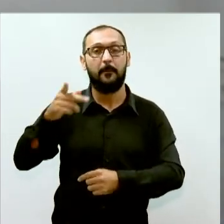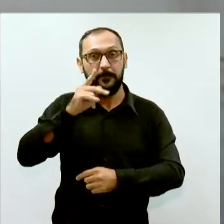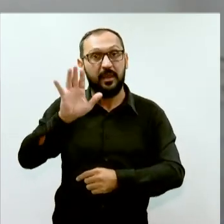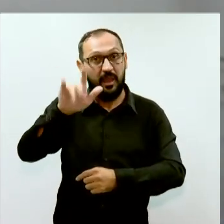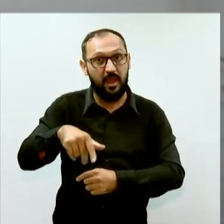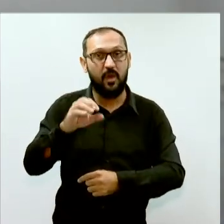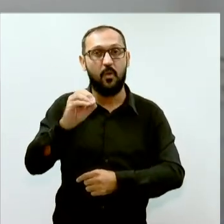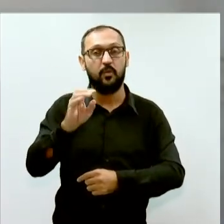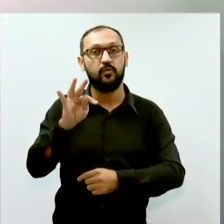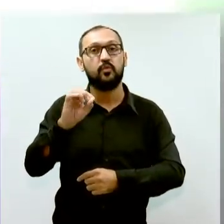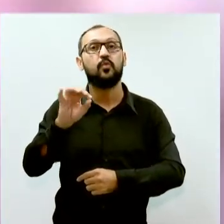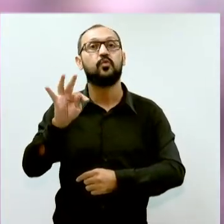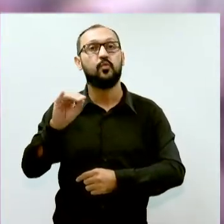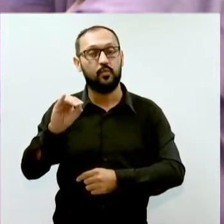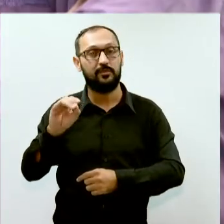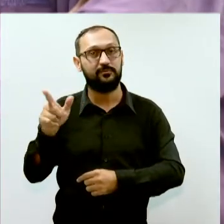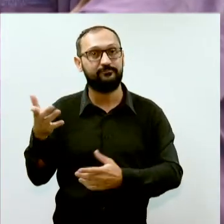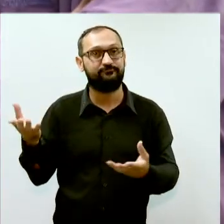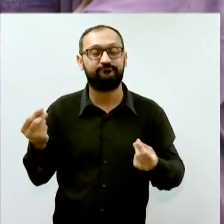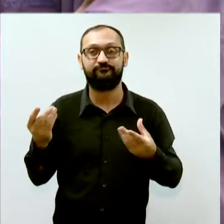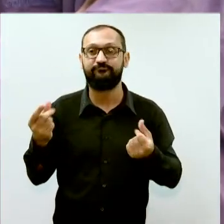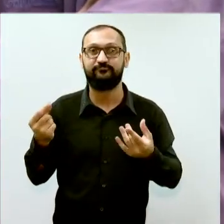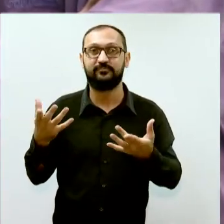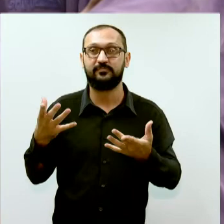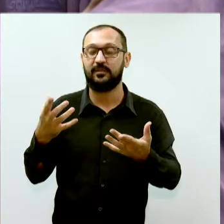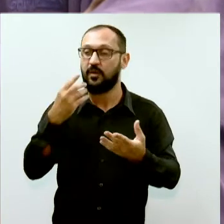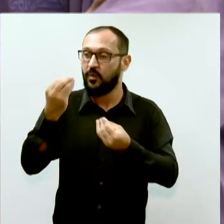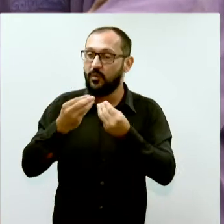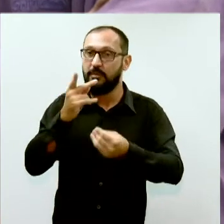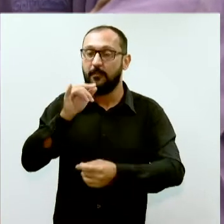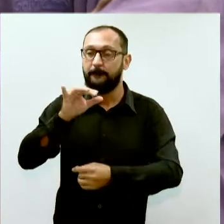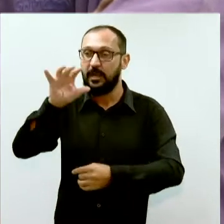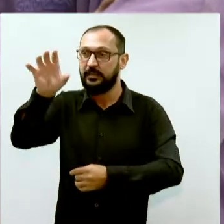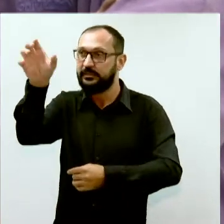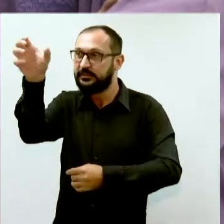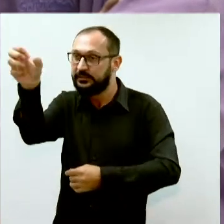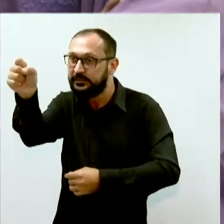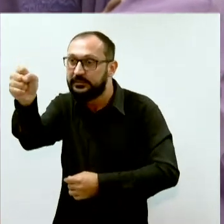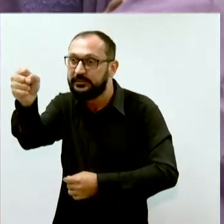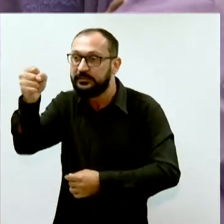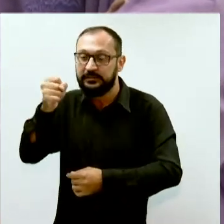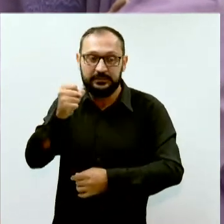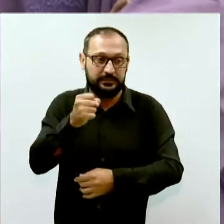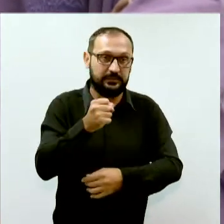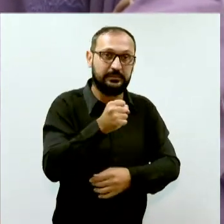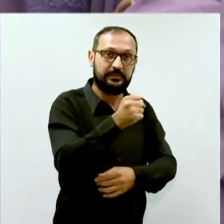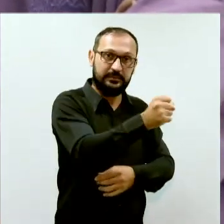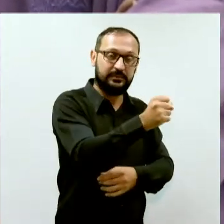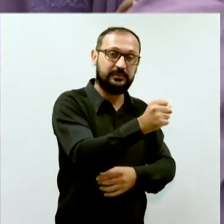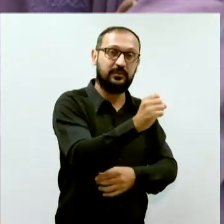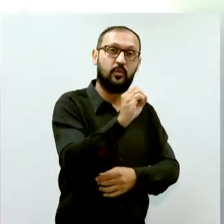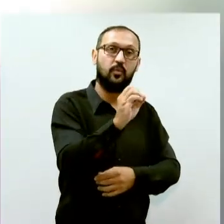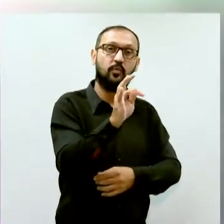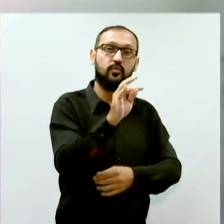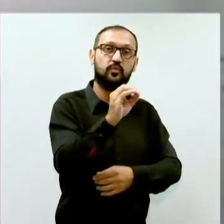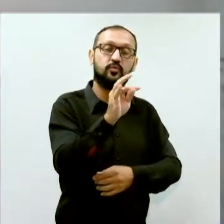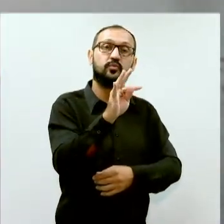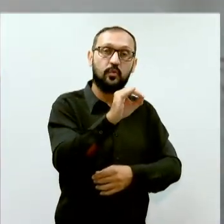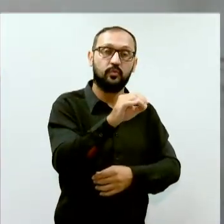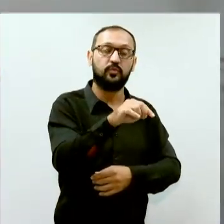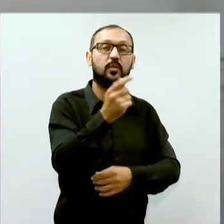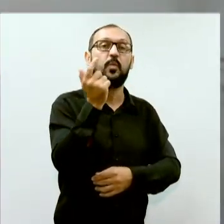ototo. Então, para deslocar ele da figura de pai para a figura de ototo, foi o caminho